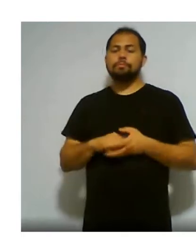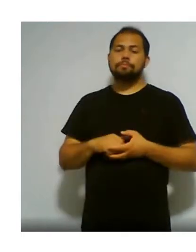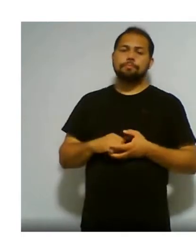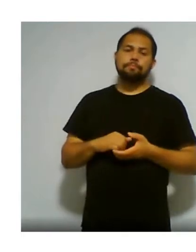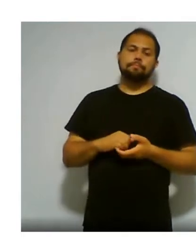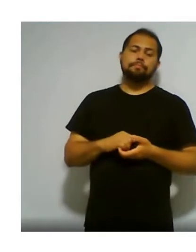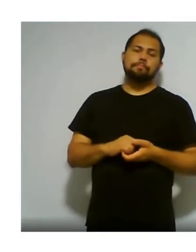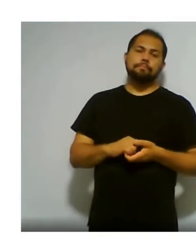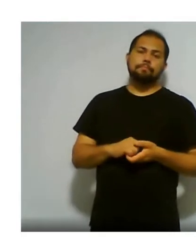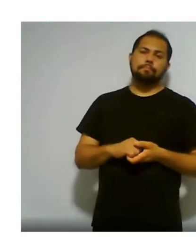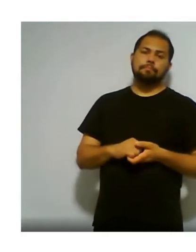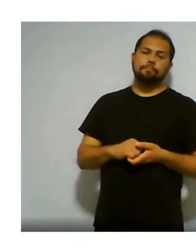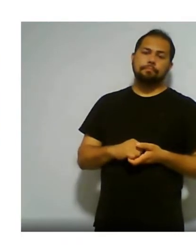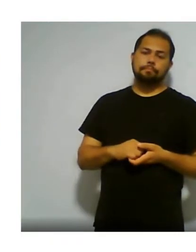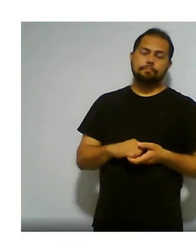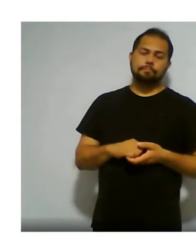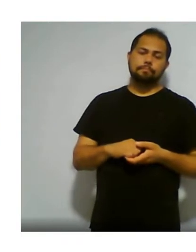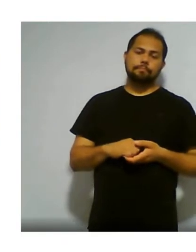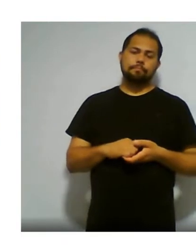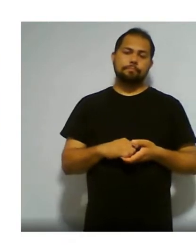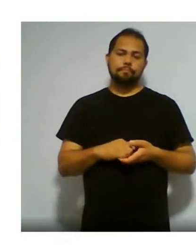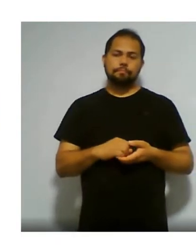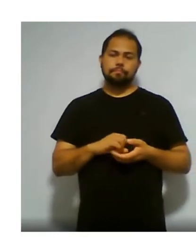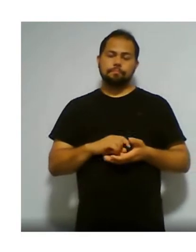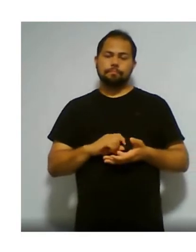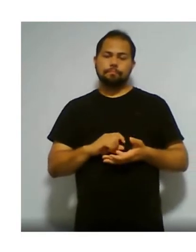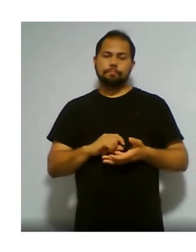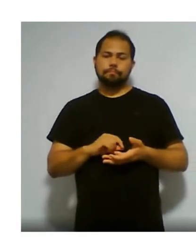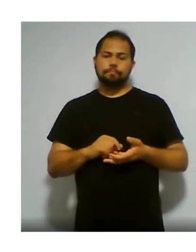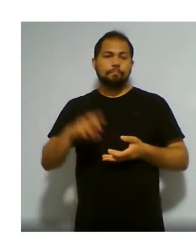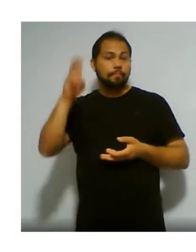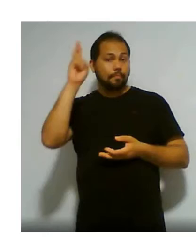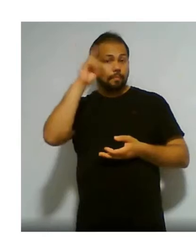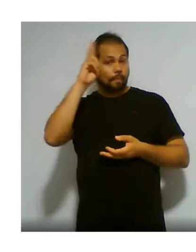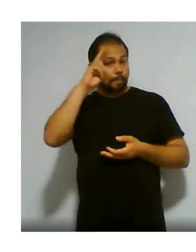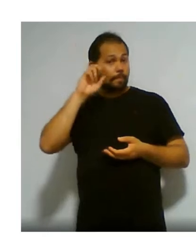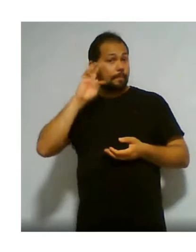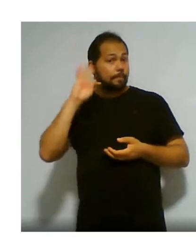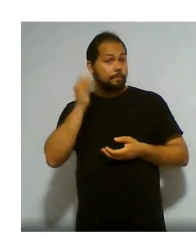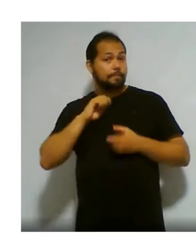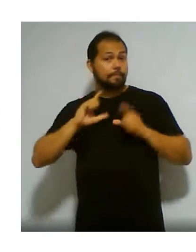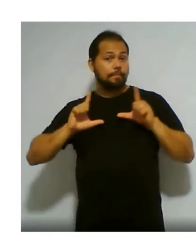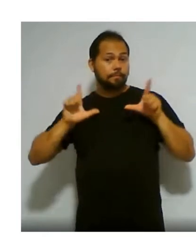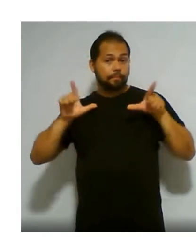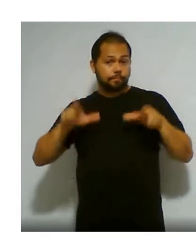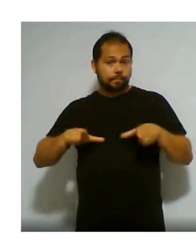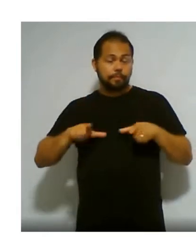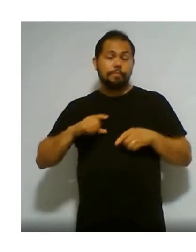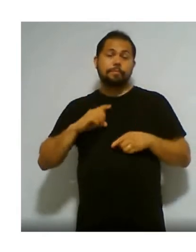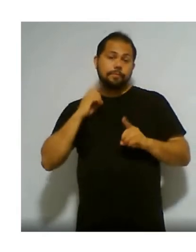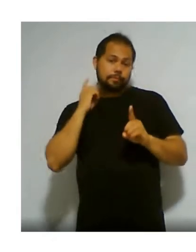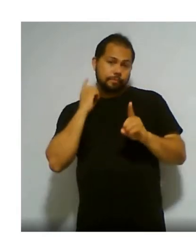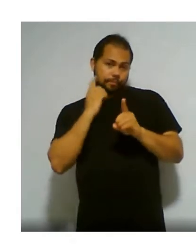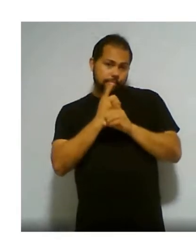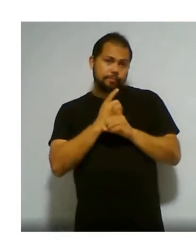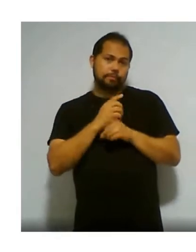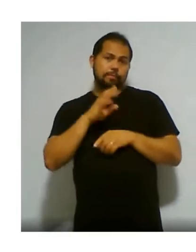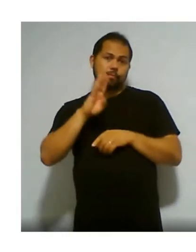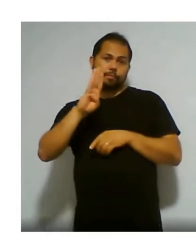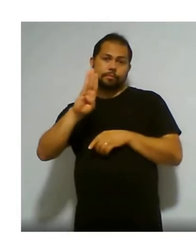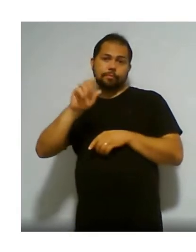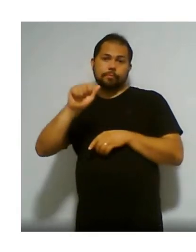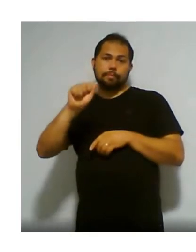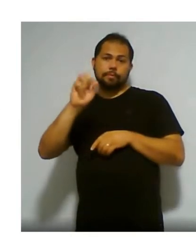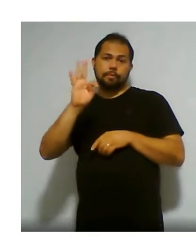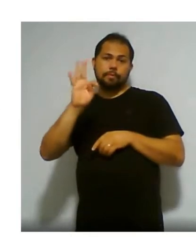fonte ATX. Né? Lembra que toda placa-mãe também, vocês vão encontrar essa bateria. Ela pode estar nesse formato